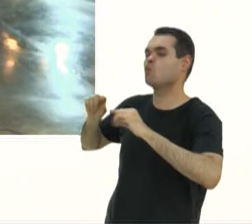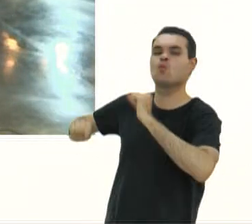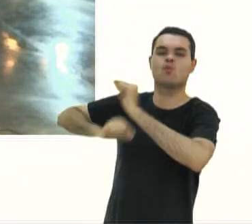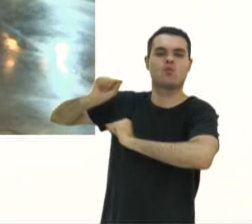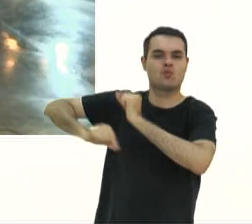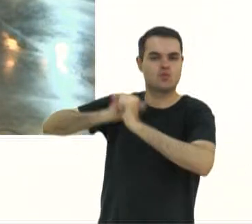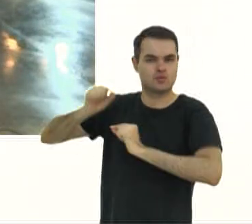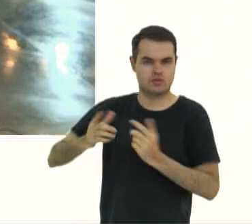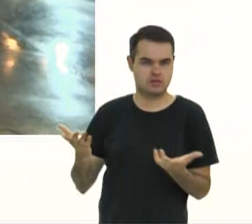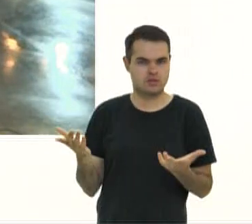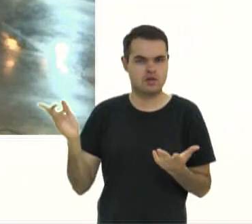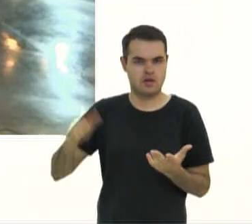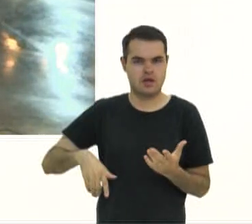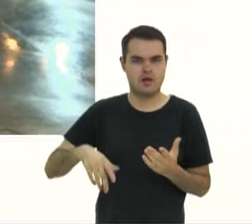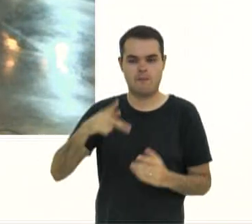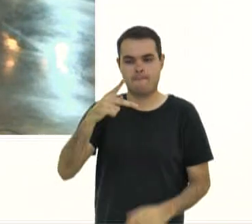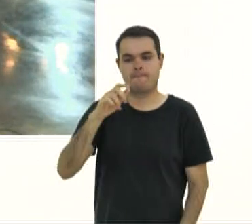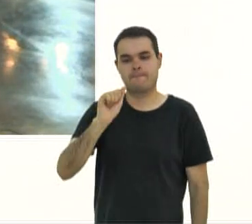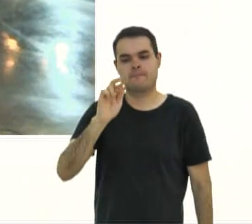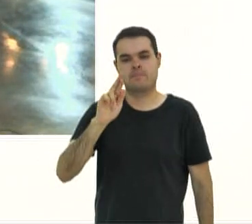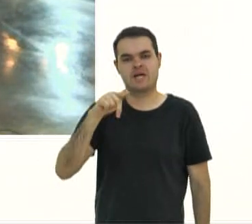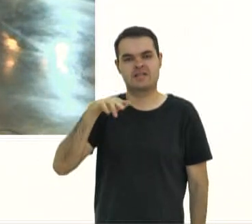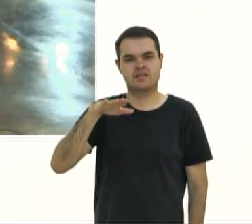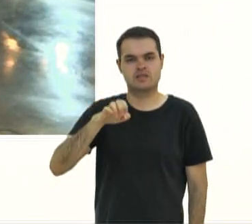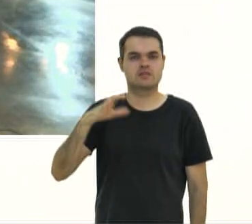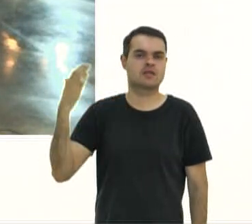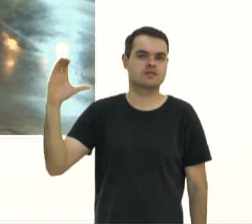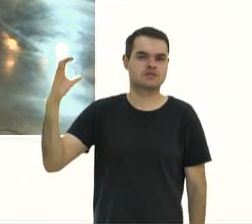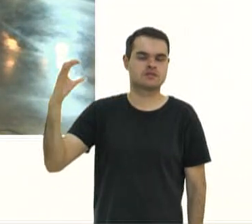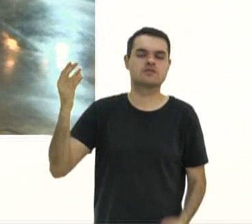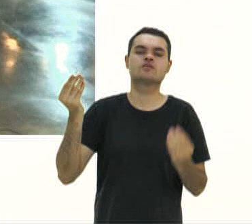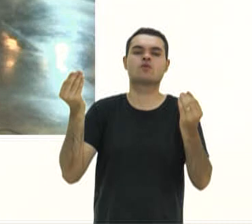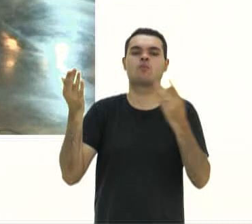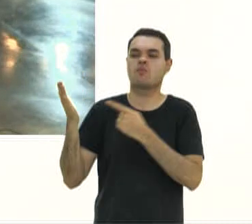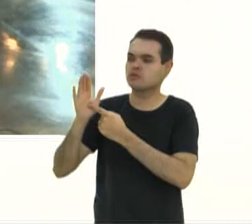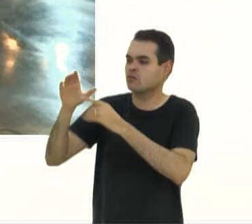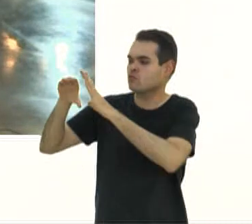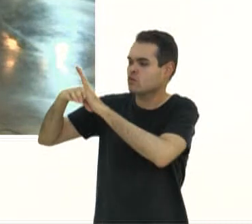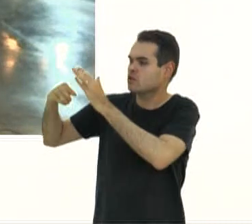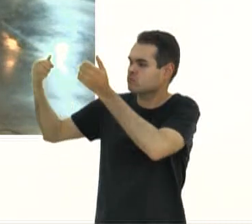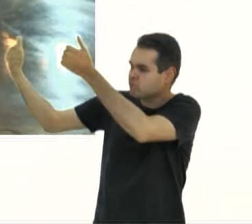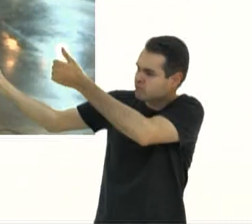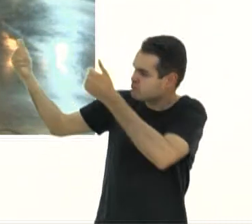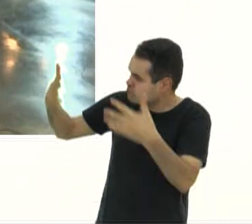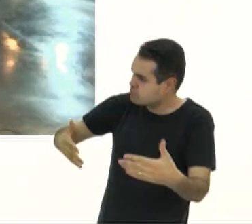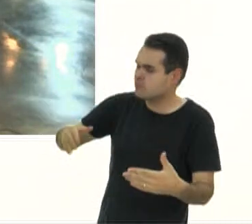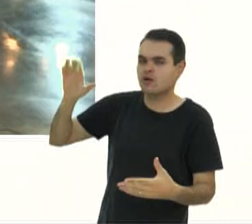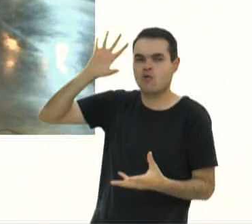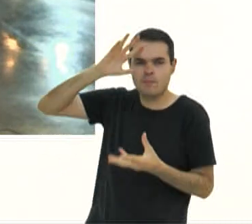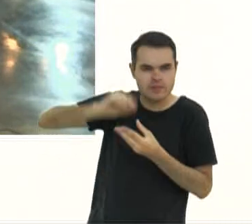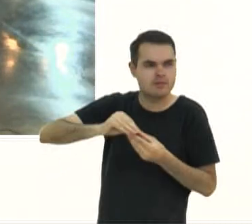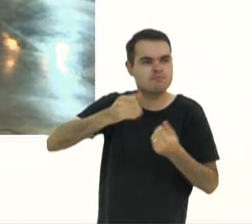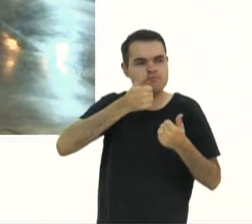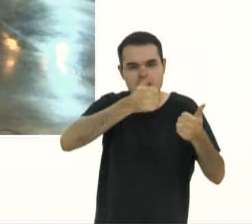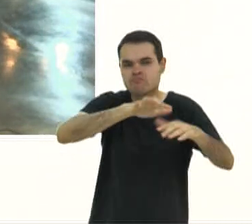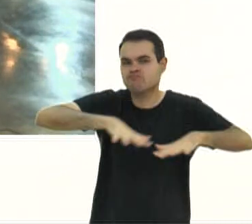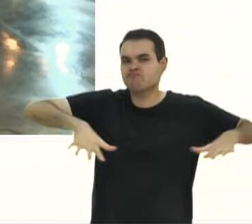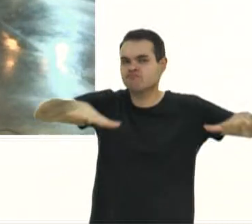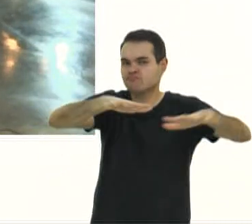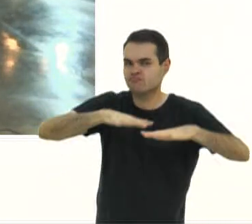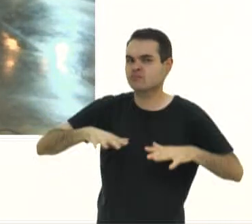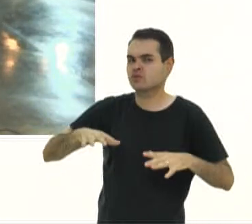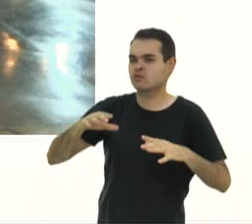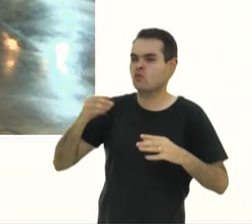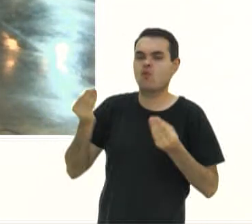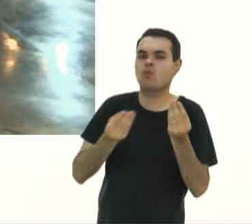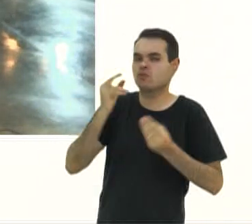é o Parque da Ciência e como que ele consegue estar mostrando esses conceitos que são importantes para a gente compreender um pouquinho da nossa história, né? A história da